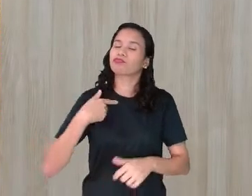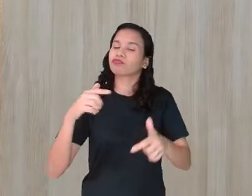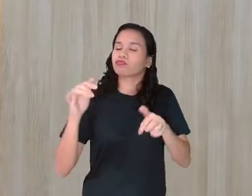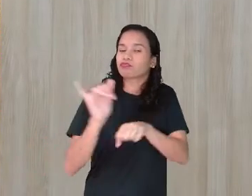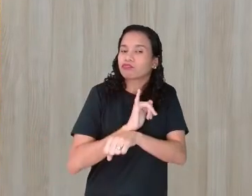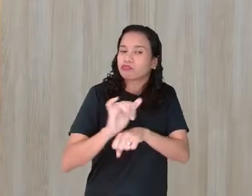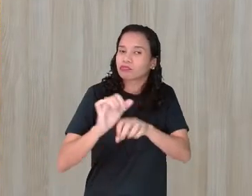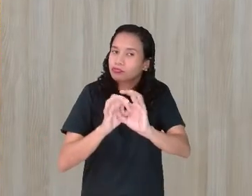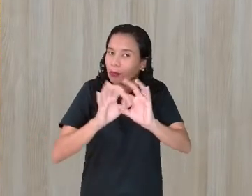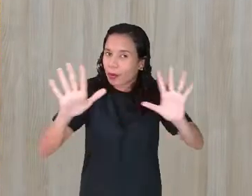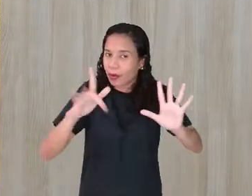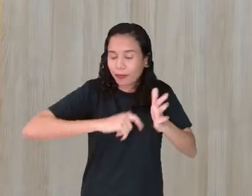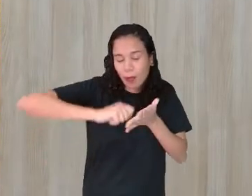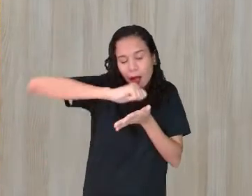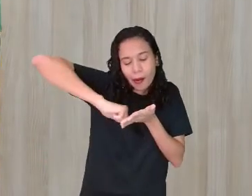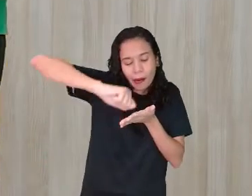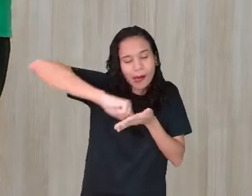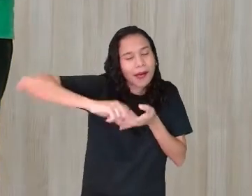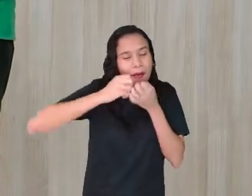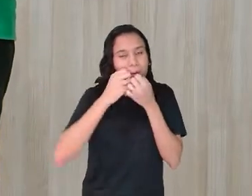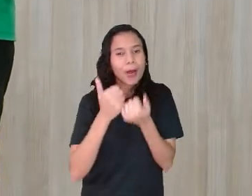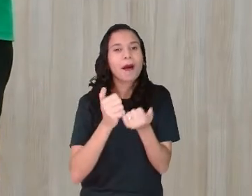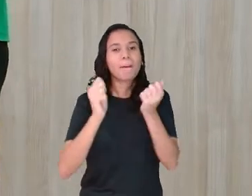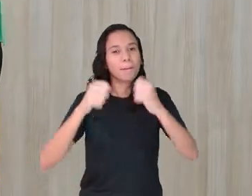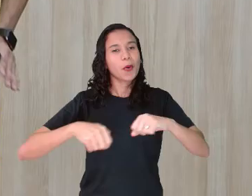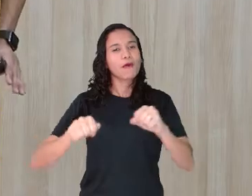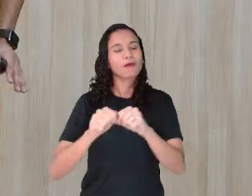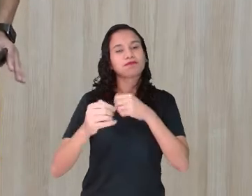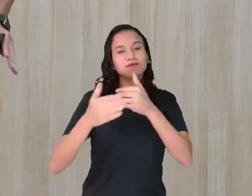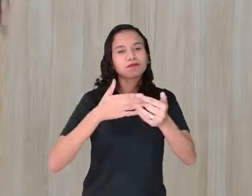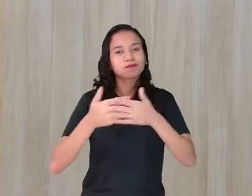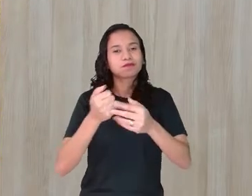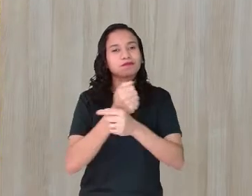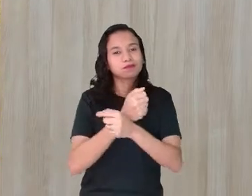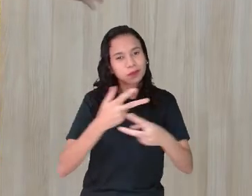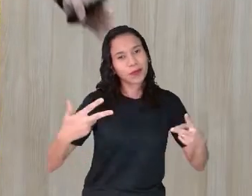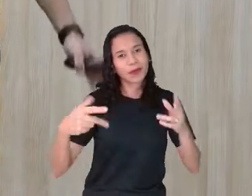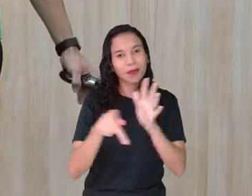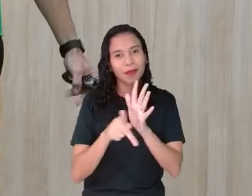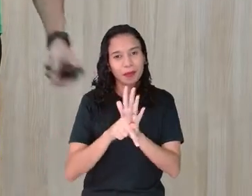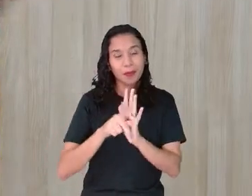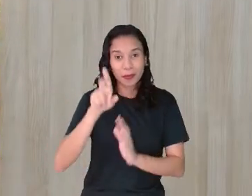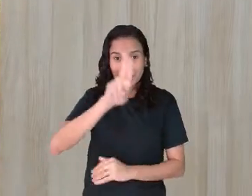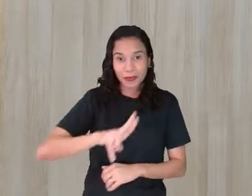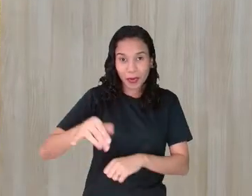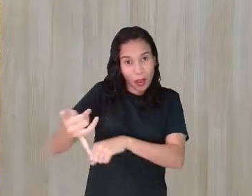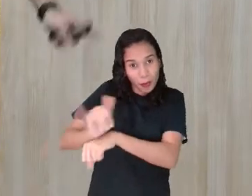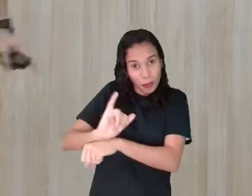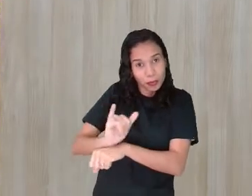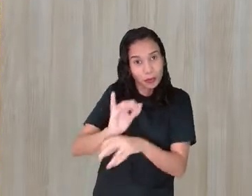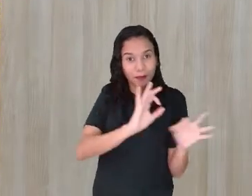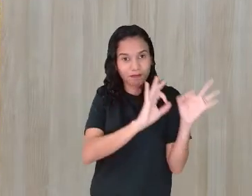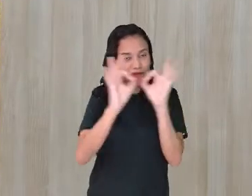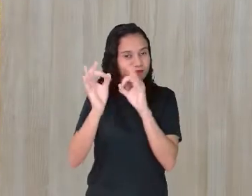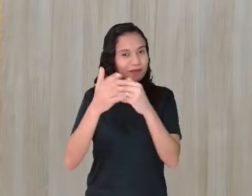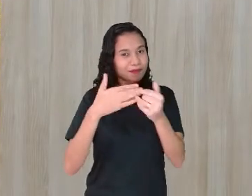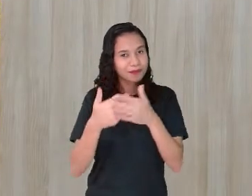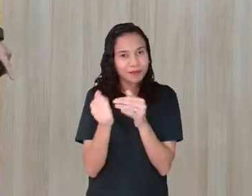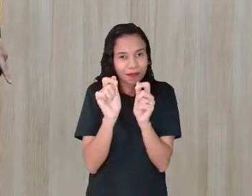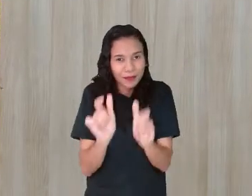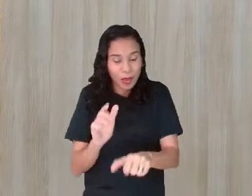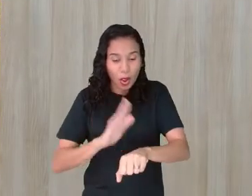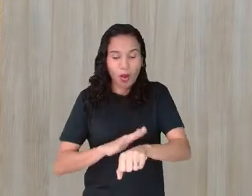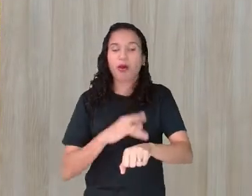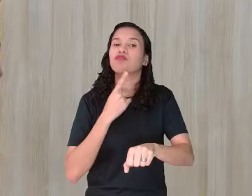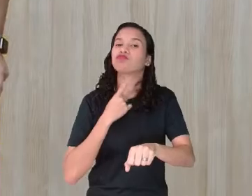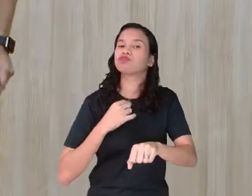suas anotações, beleza? Então, você pode fazer qualquer coisa aí lá no YouTube, assistir da onde você quiser, no